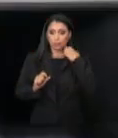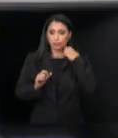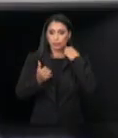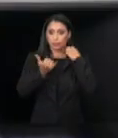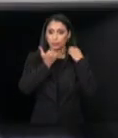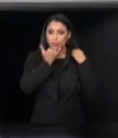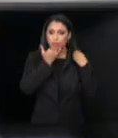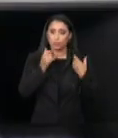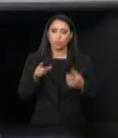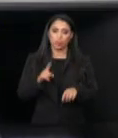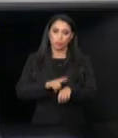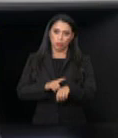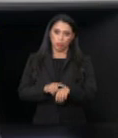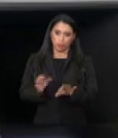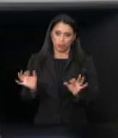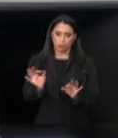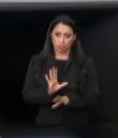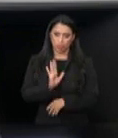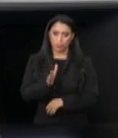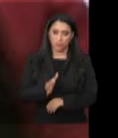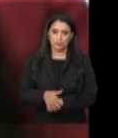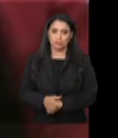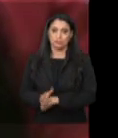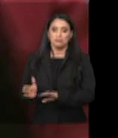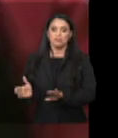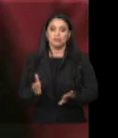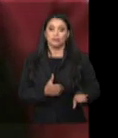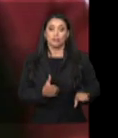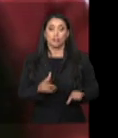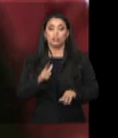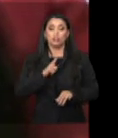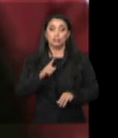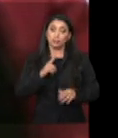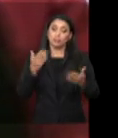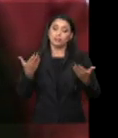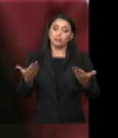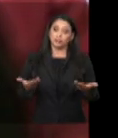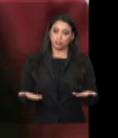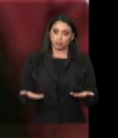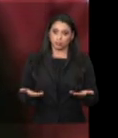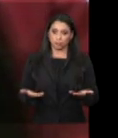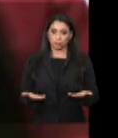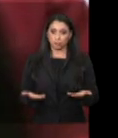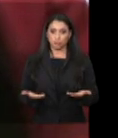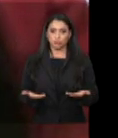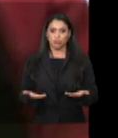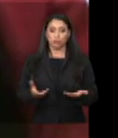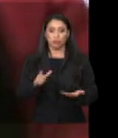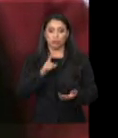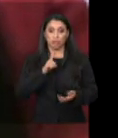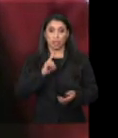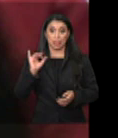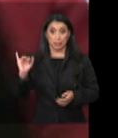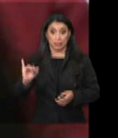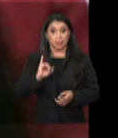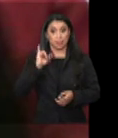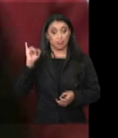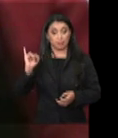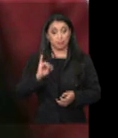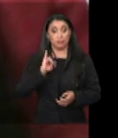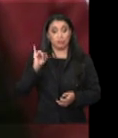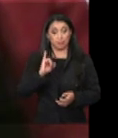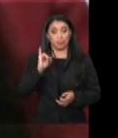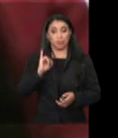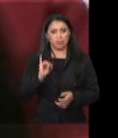concluindo por favor aplicadas de países no Brasil Então no que envolvem suma importância Justamente